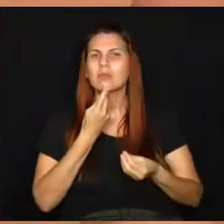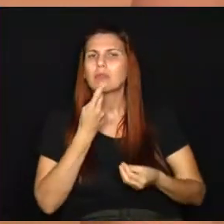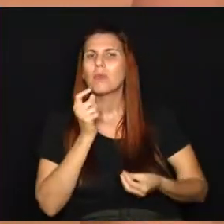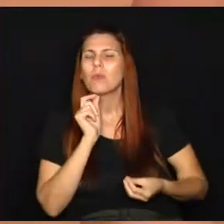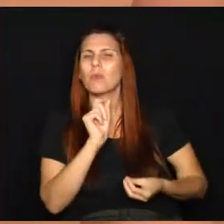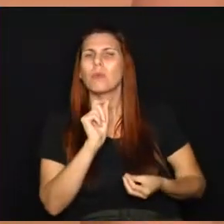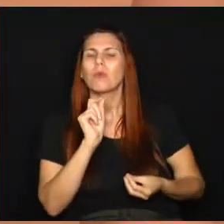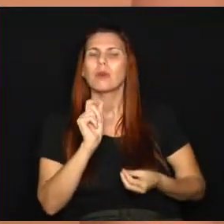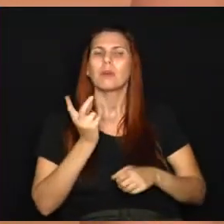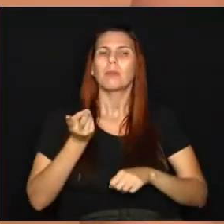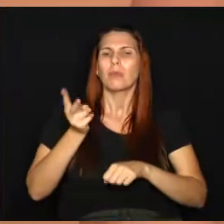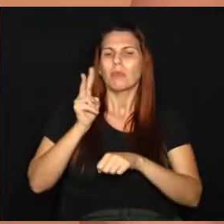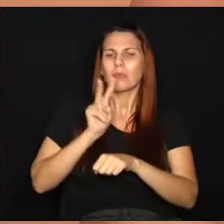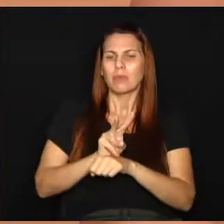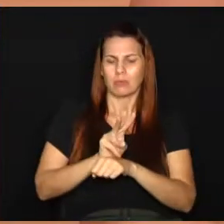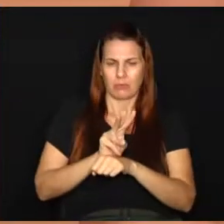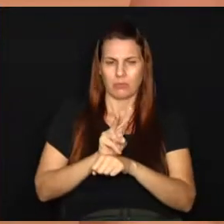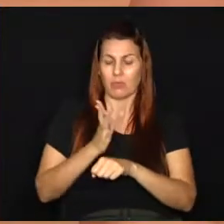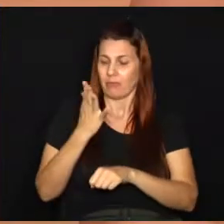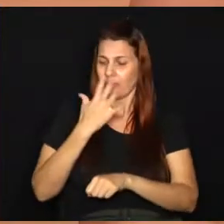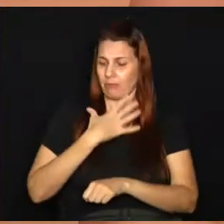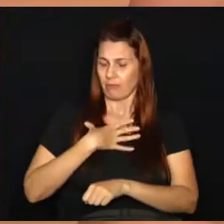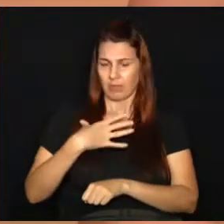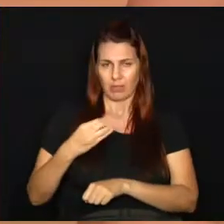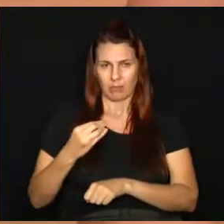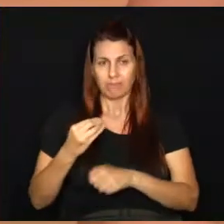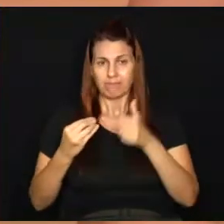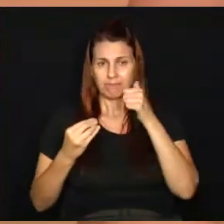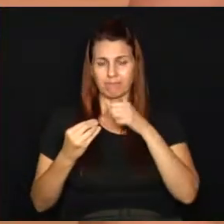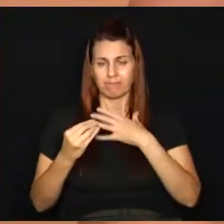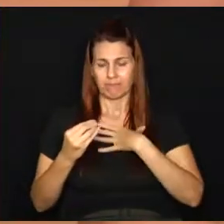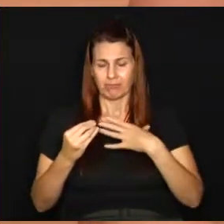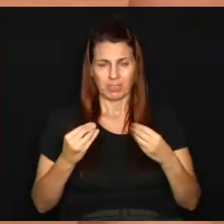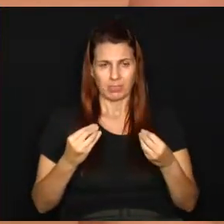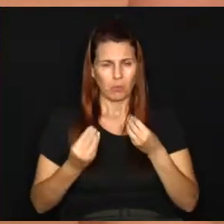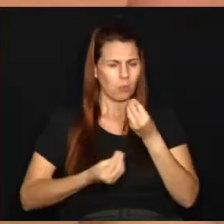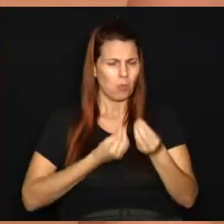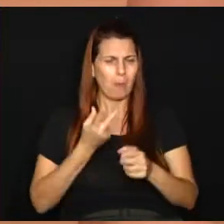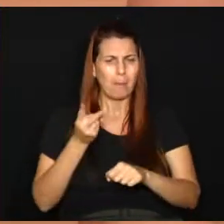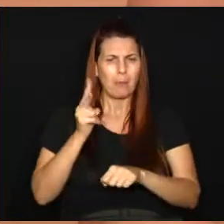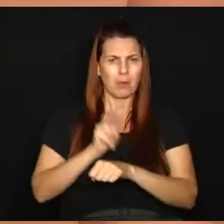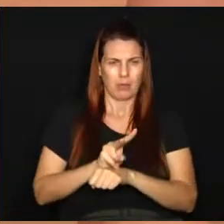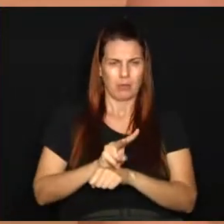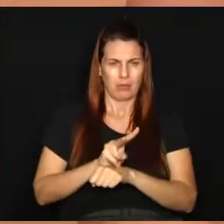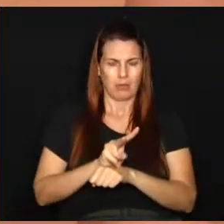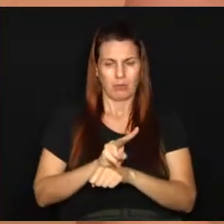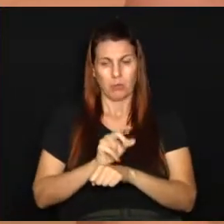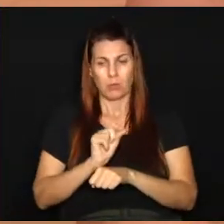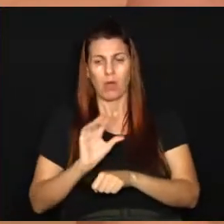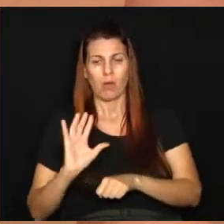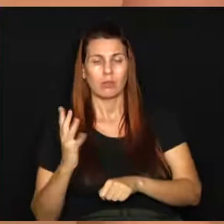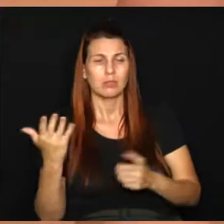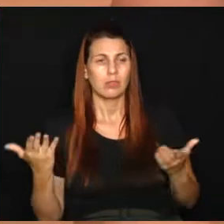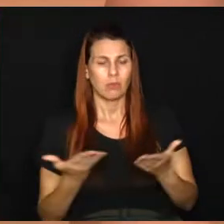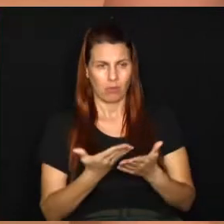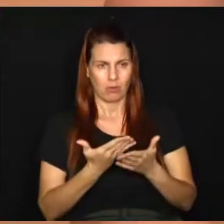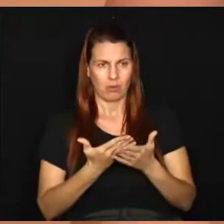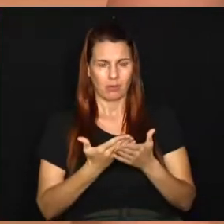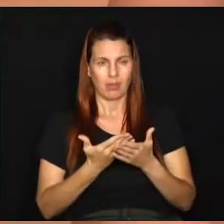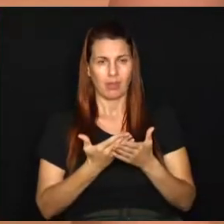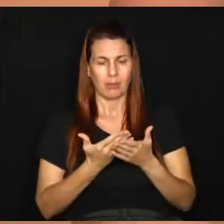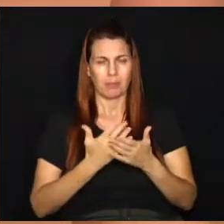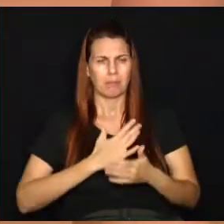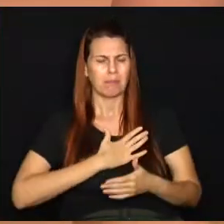para proteger os nossos filhos e as nossas filhas dessa onda de preconceito que a gente